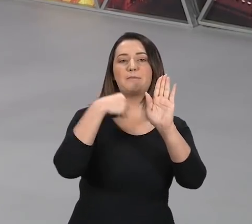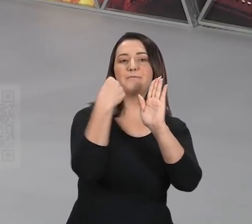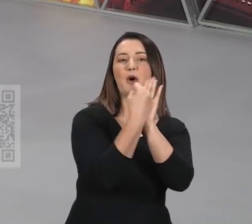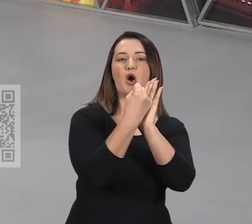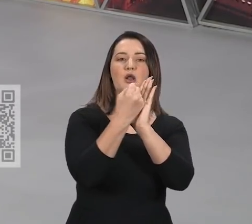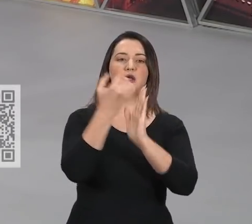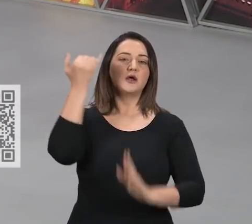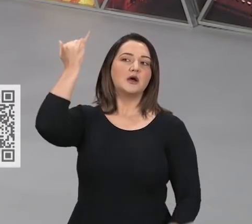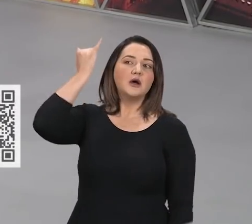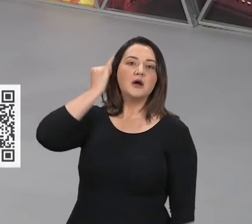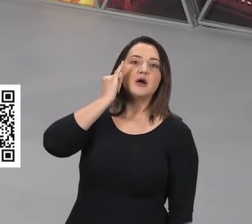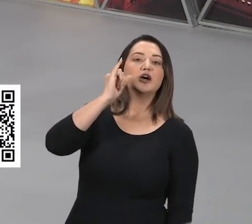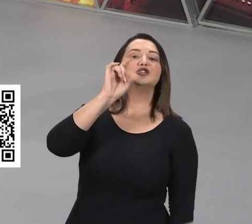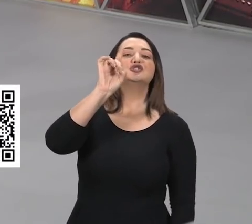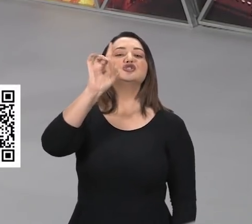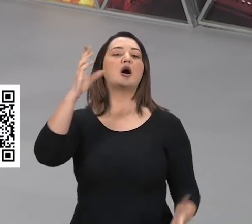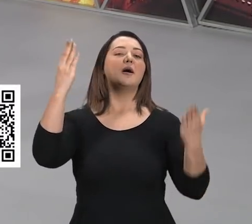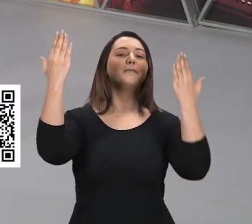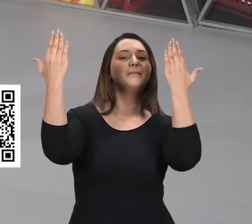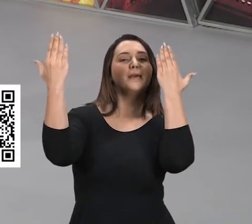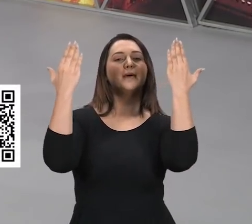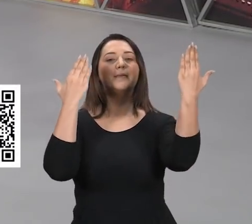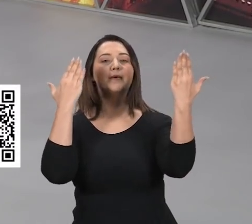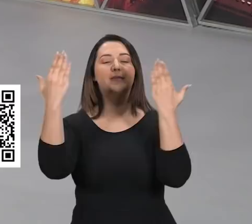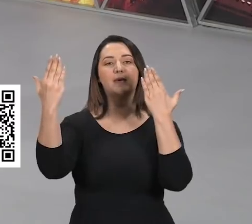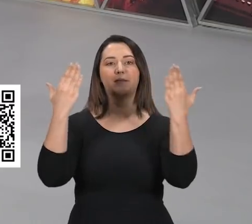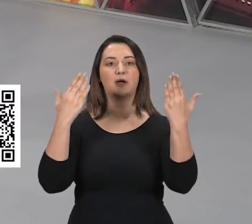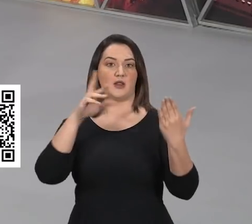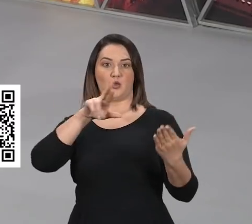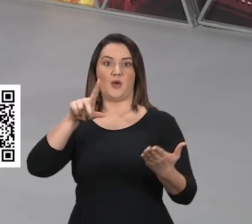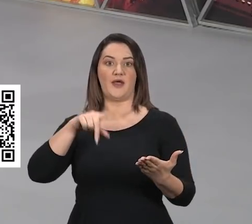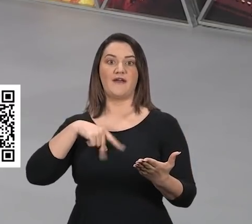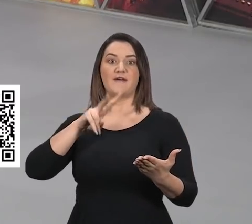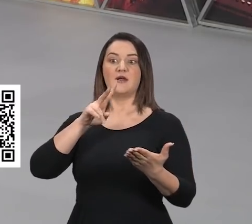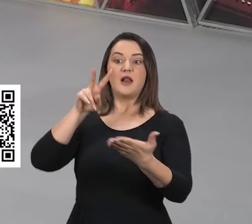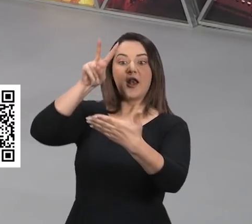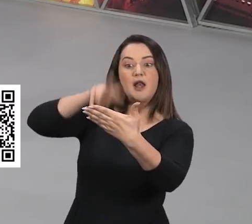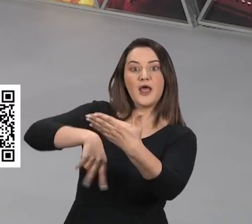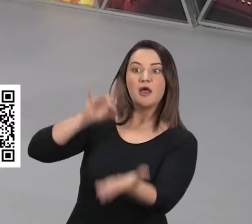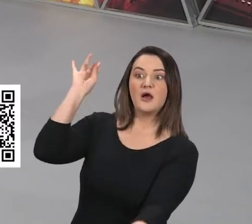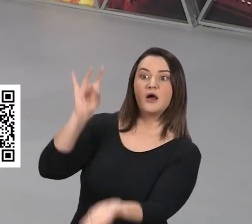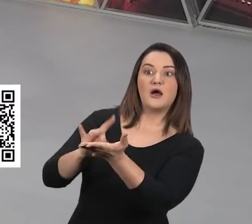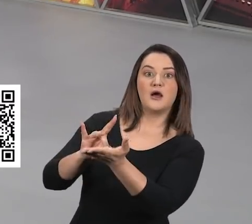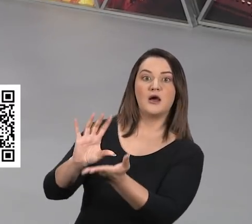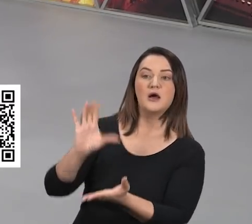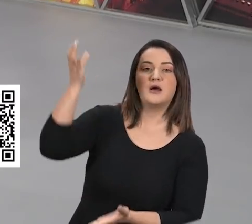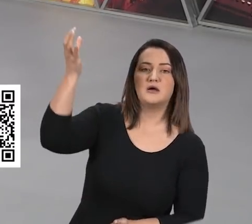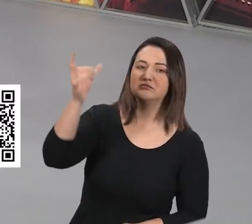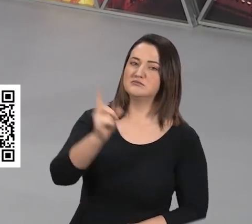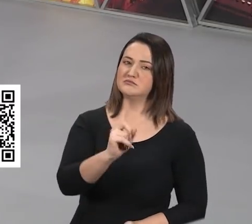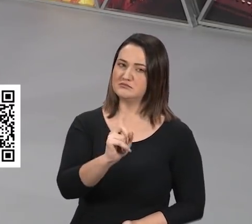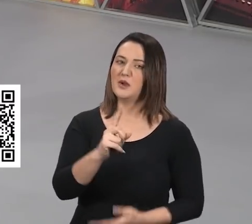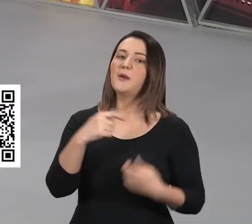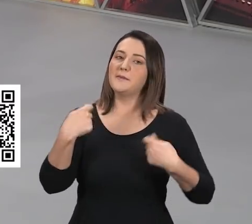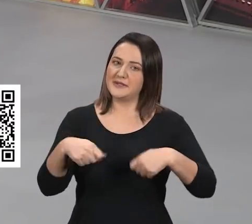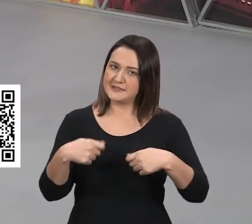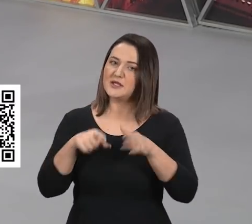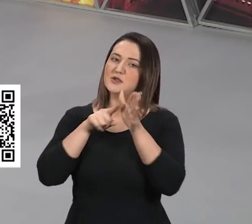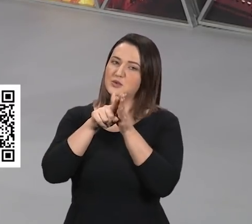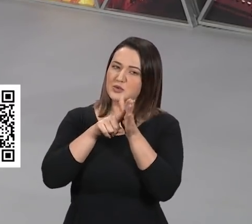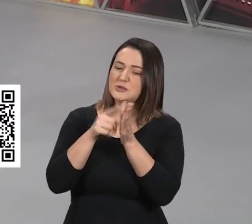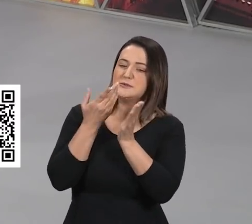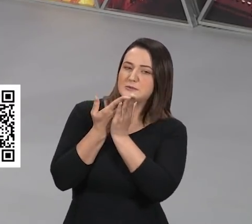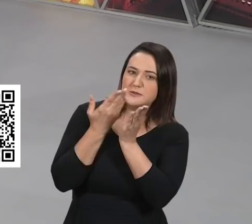linguagem profética, numa linguagem ilustrativa, que você não entende com uma leitura literal. Você precisa fazer um